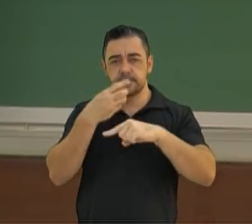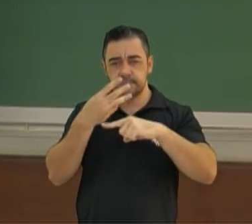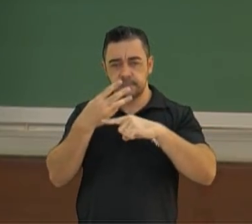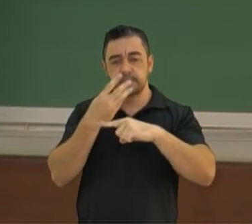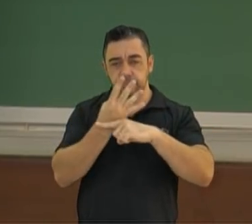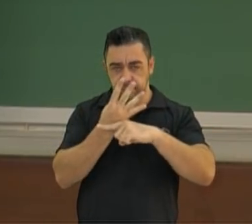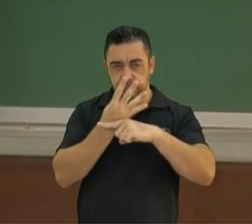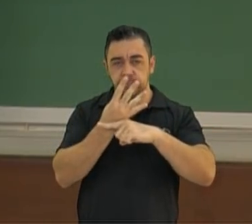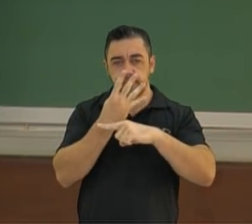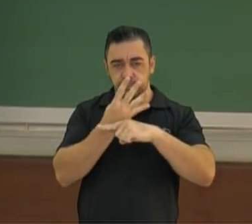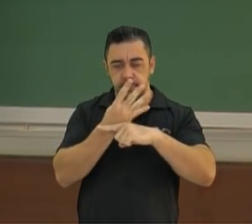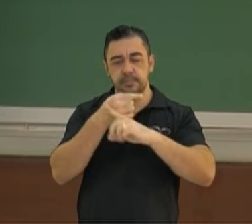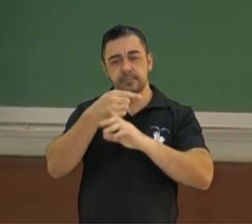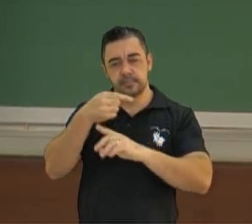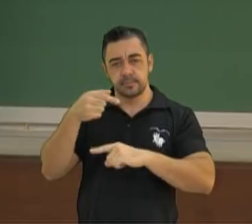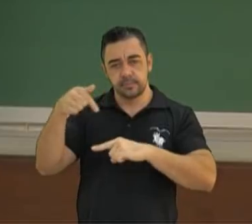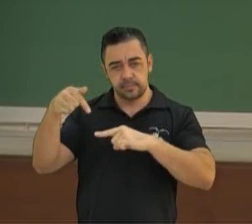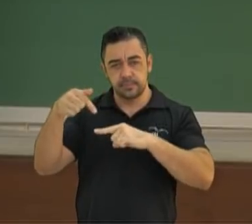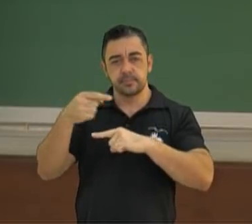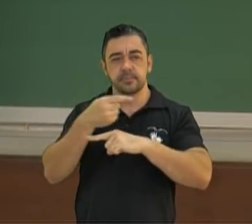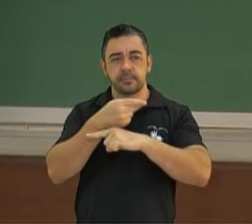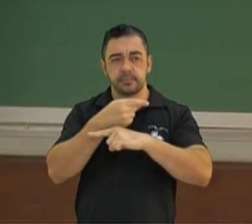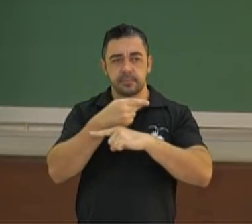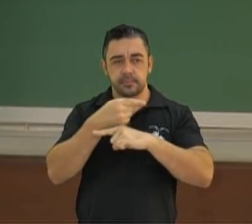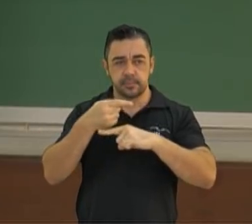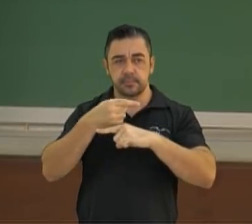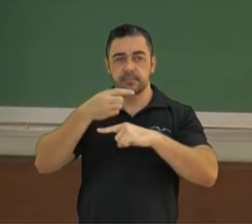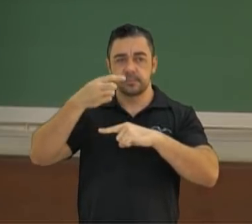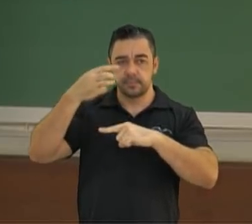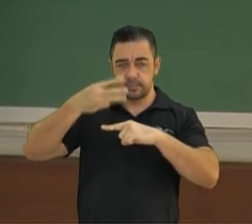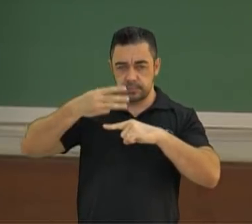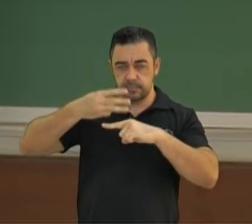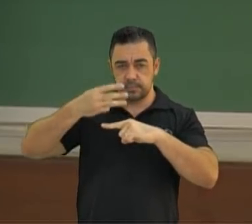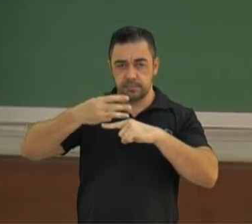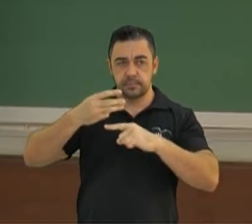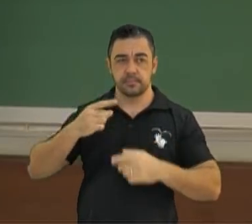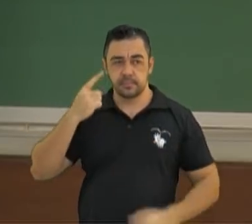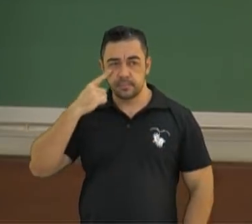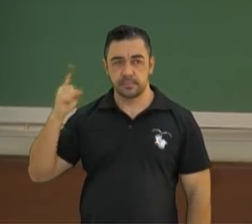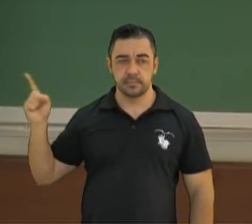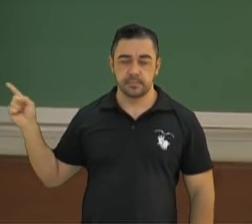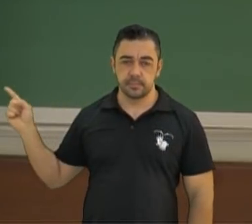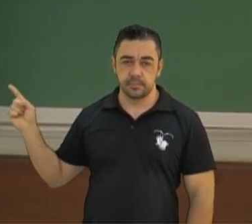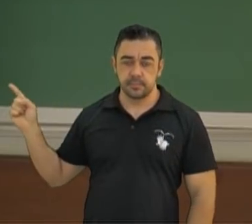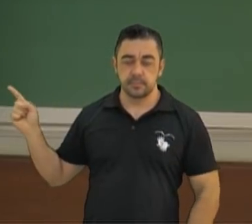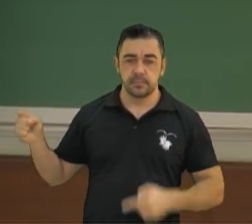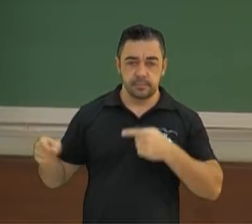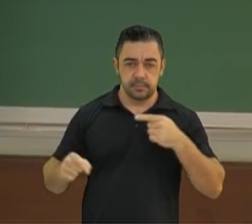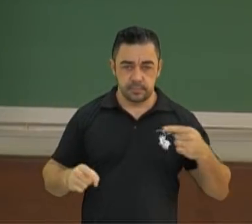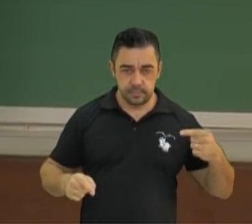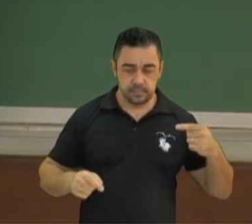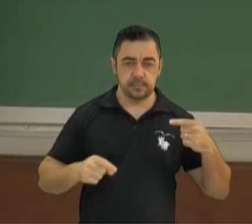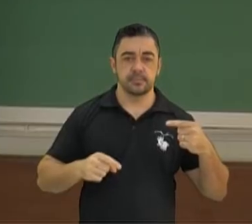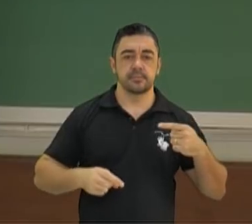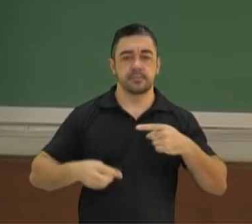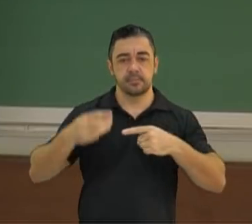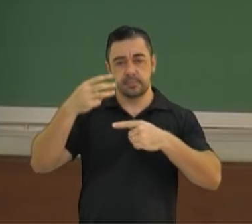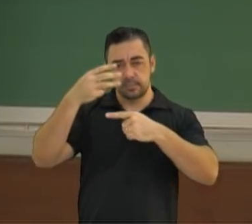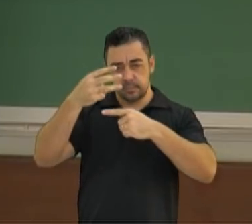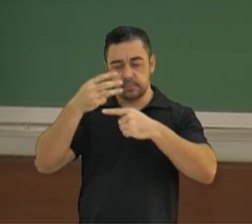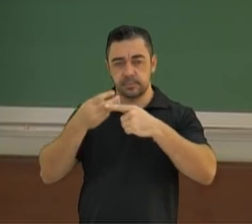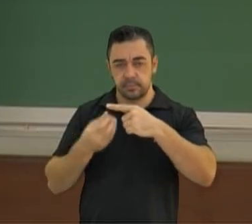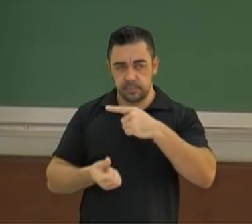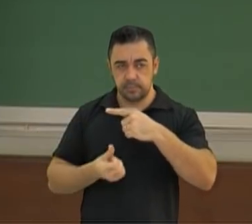3, 4, e 4 menos 7 vai dar menos 3. Olha lá, a professora levou o sinal de menos 3, não pode